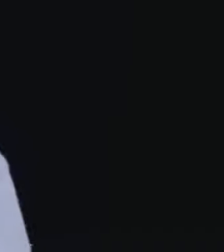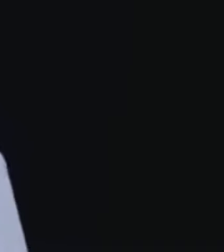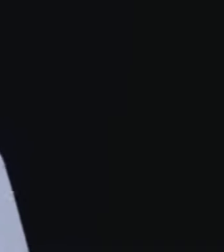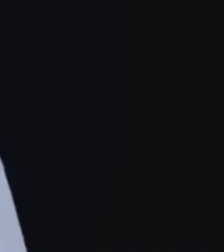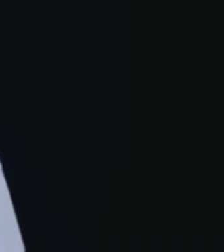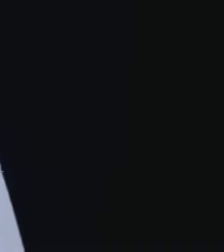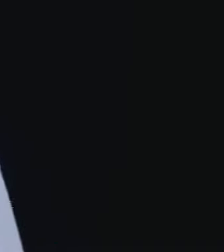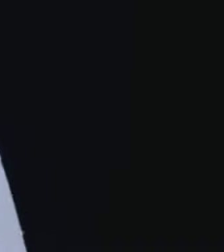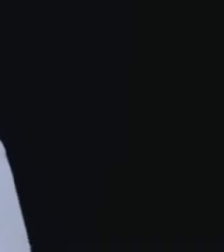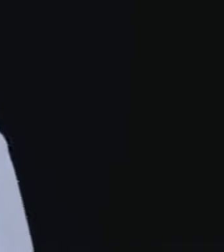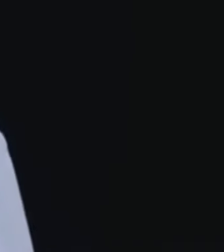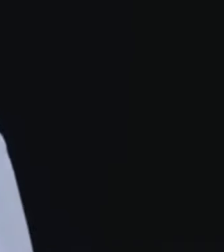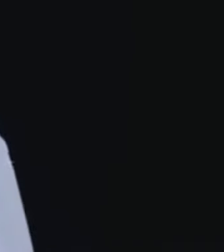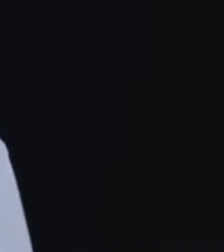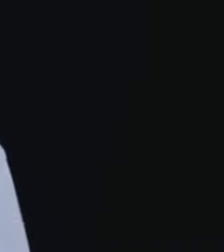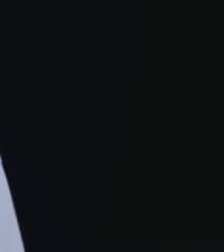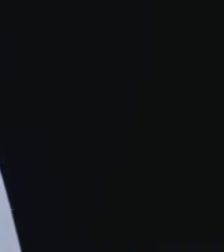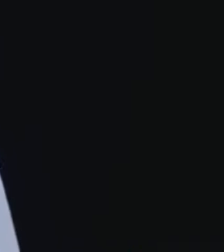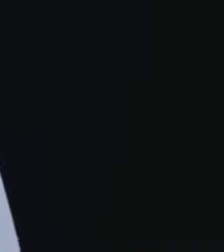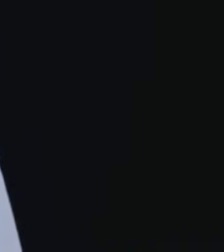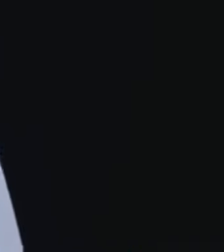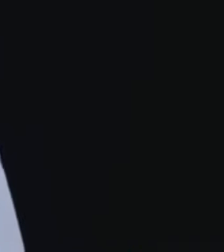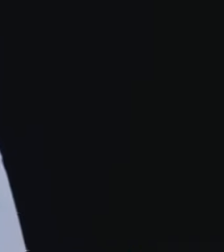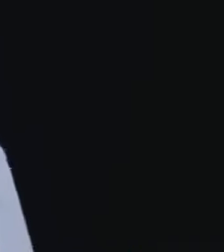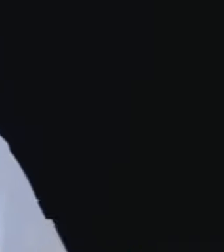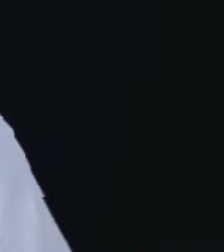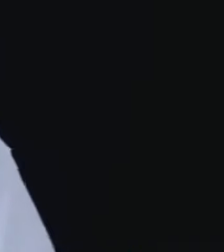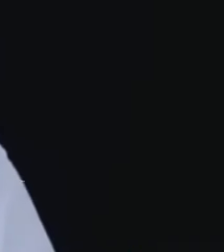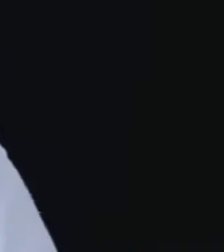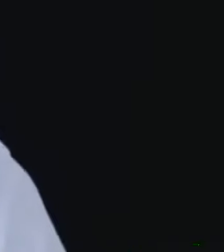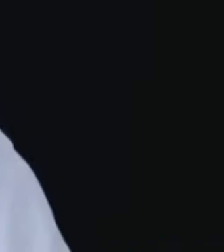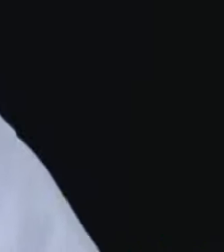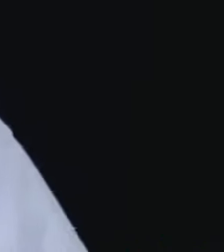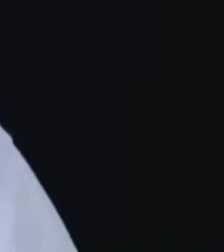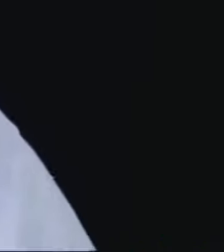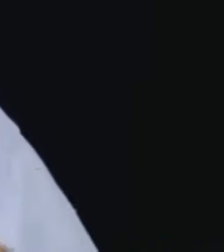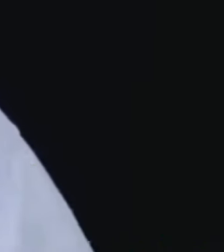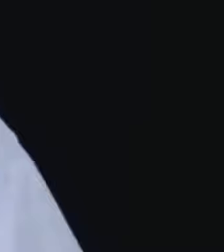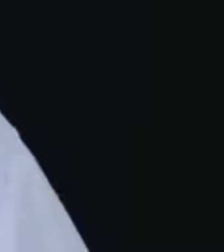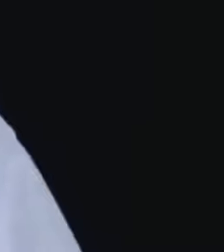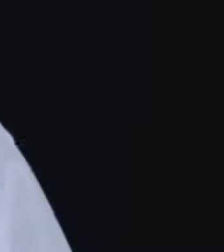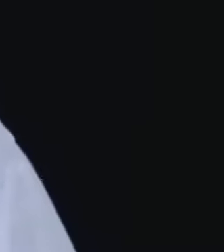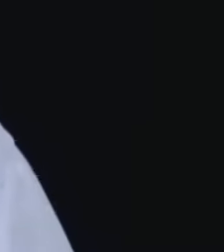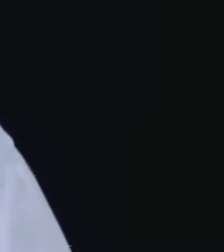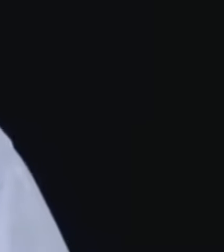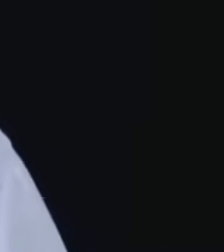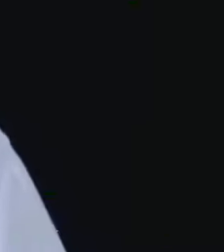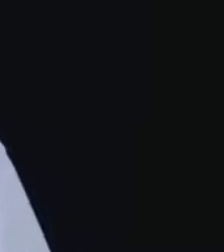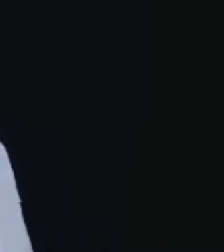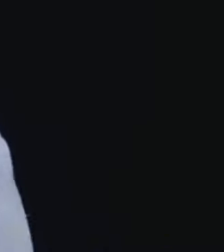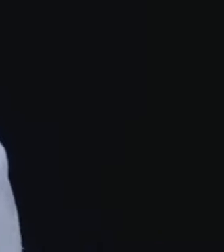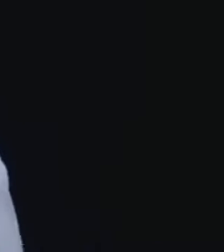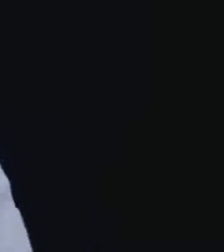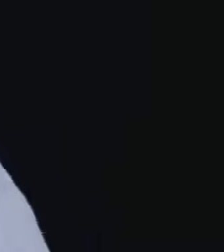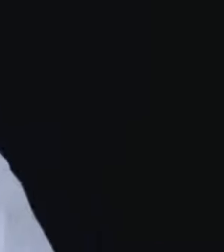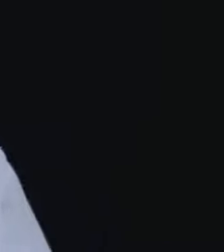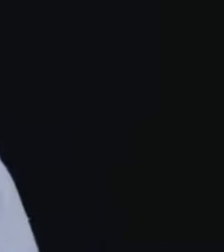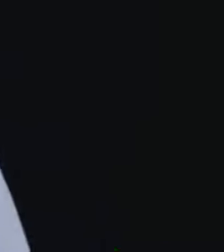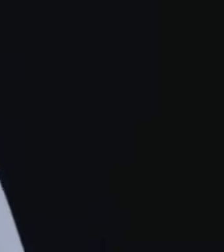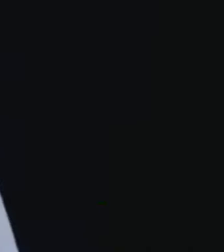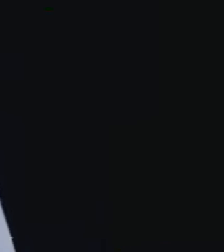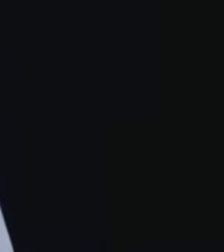missão, protegeis e absolveis corriqueira e delituosamente